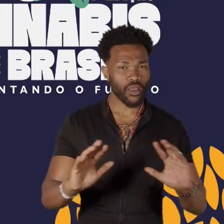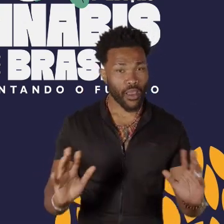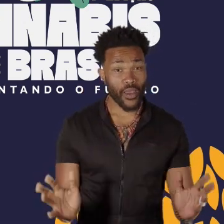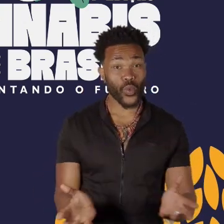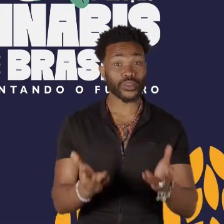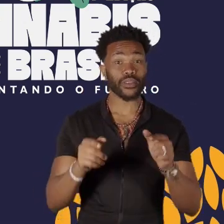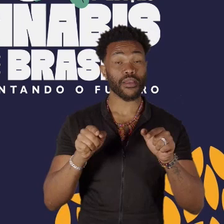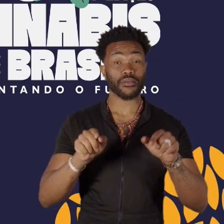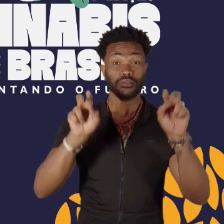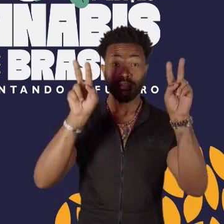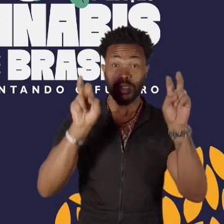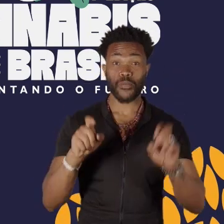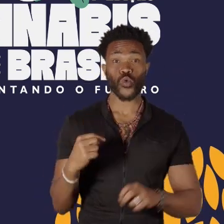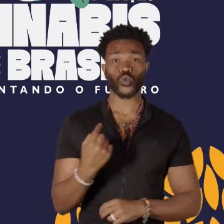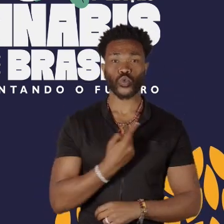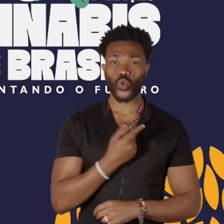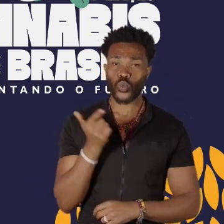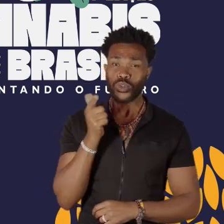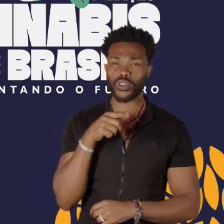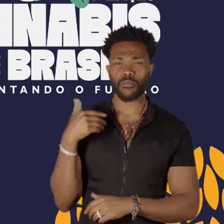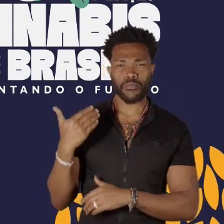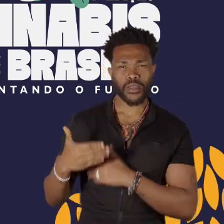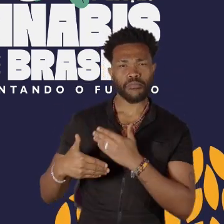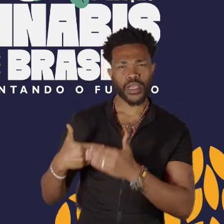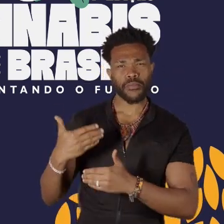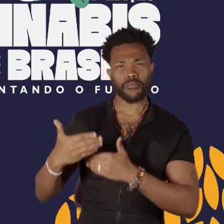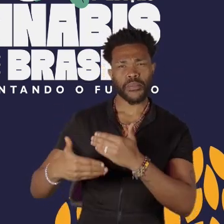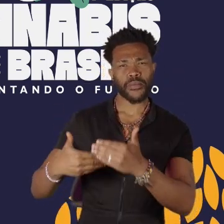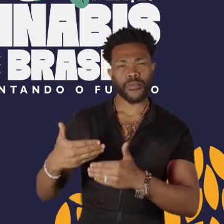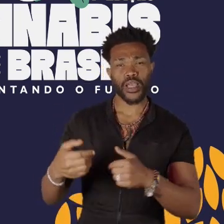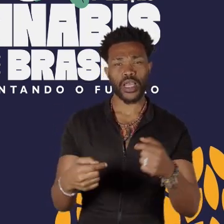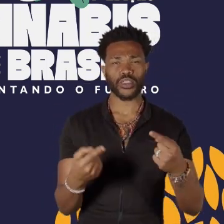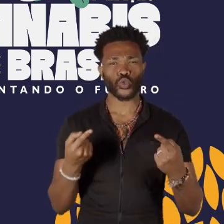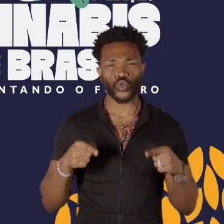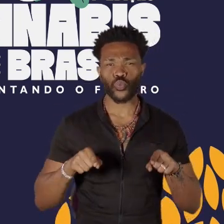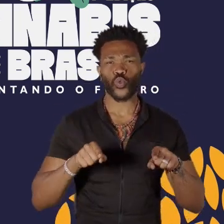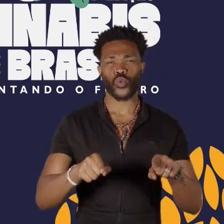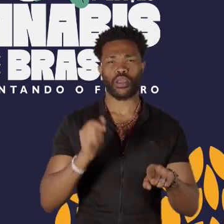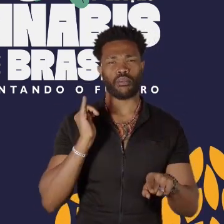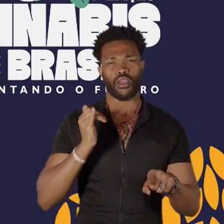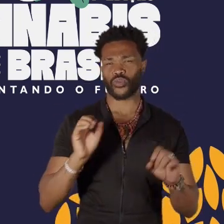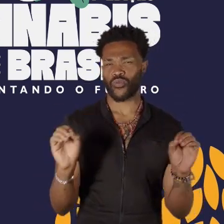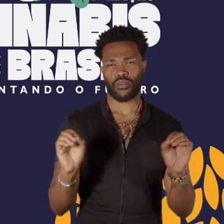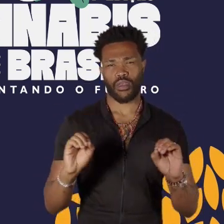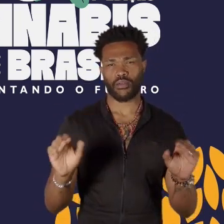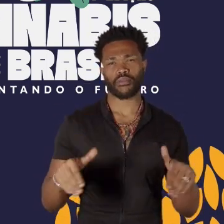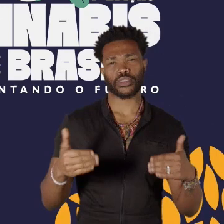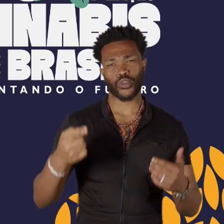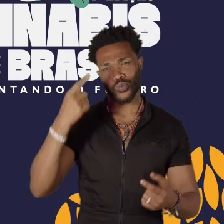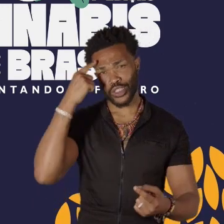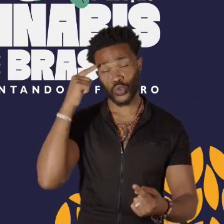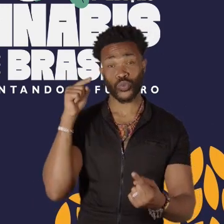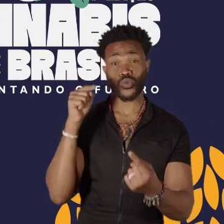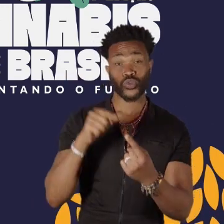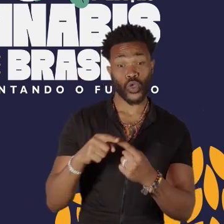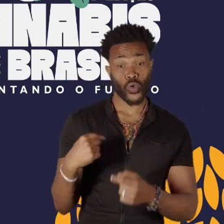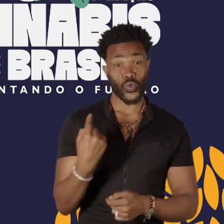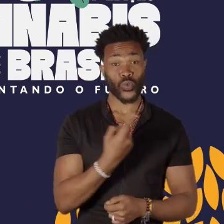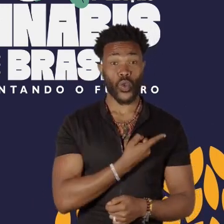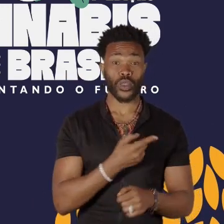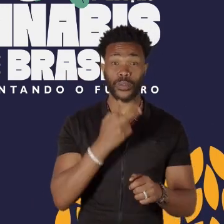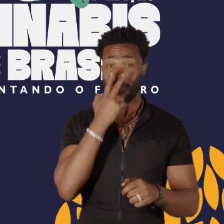essas questões para que a gente consiga avançar e não entrar numa disputa de narrativas ou, enfim, de ideologias que a gente vai